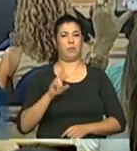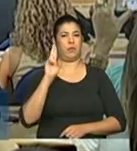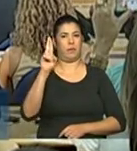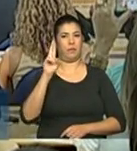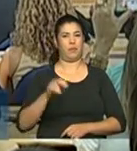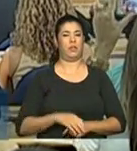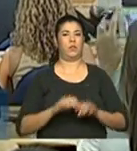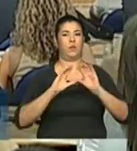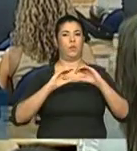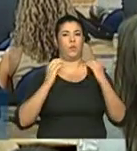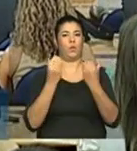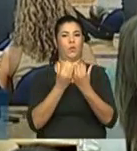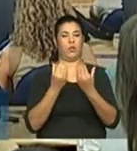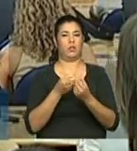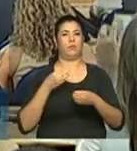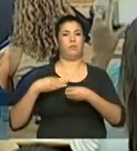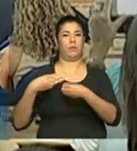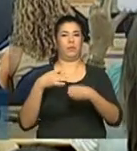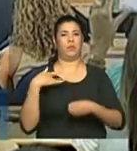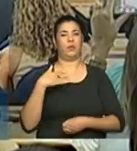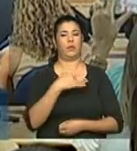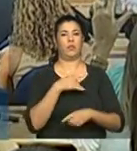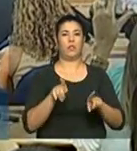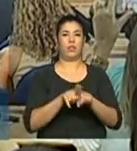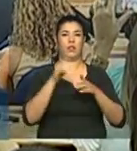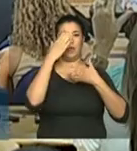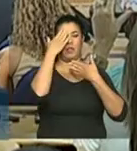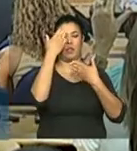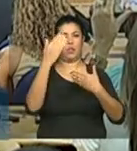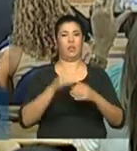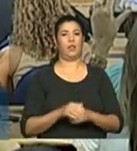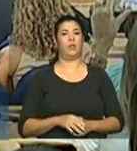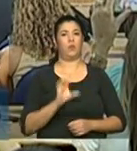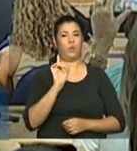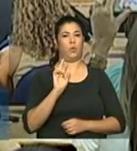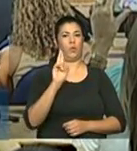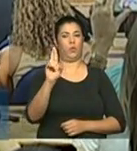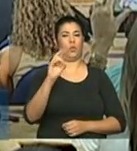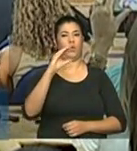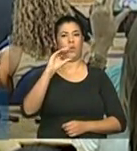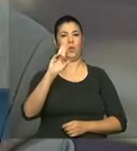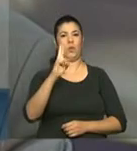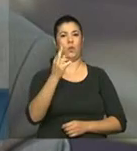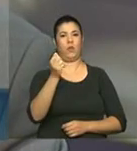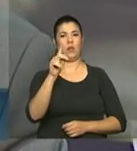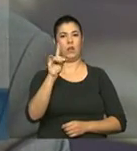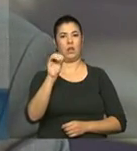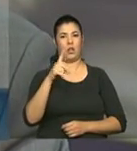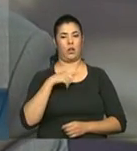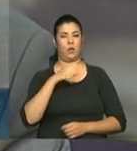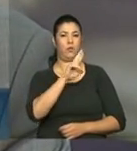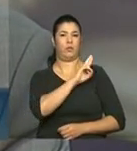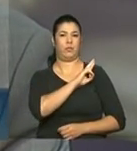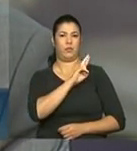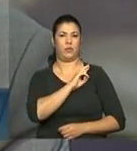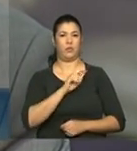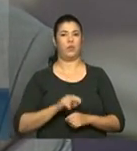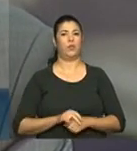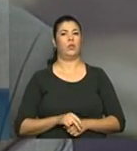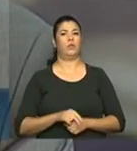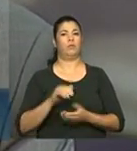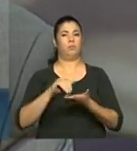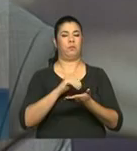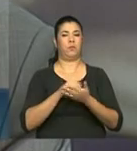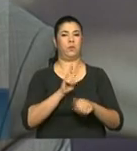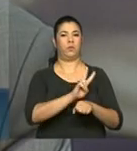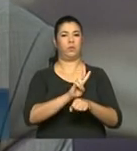Saúde. Agradecer também aqui, estamos com a presença do Dr. Cláudio Mairovic, que é o diretor do Departamento de Vigilância das Doenças